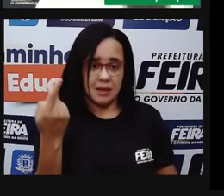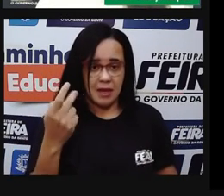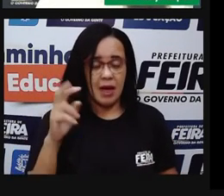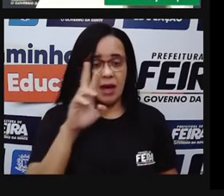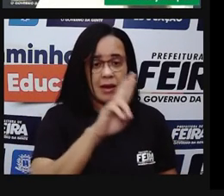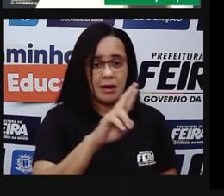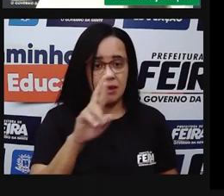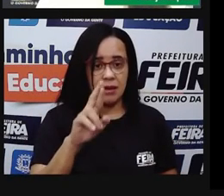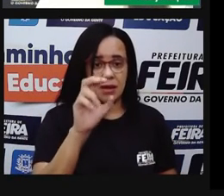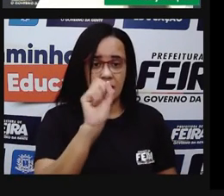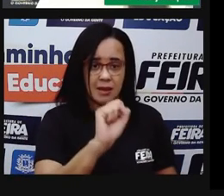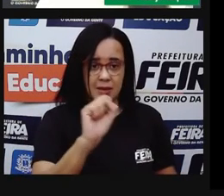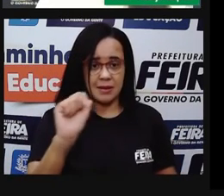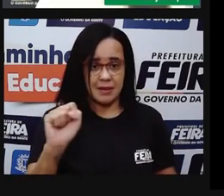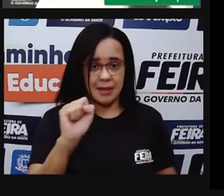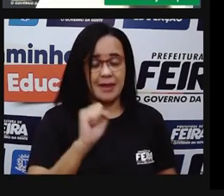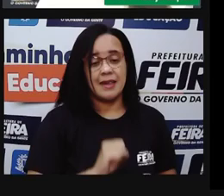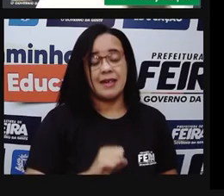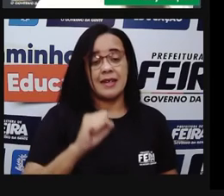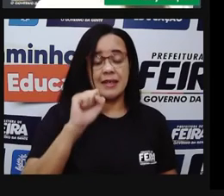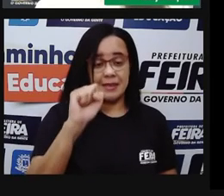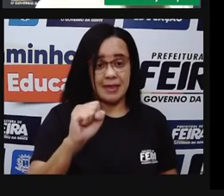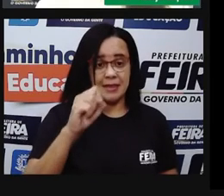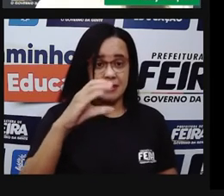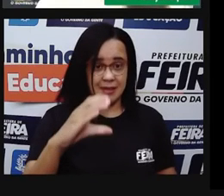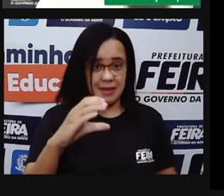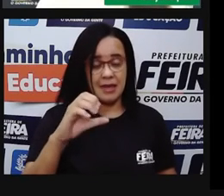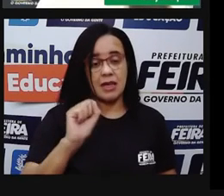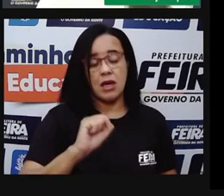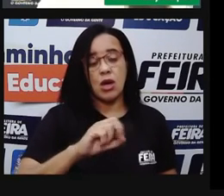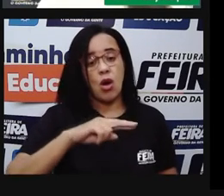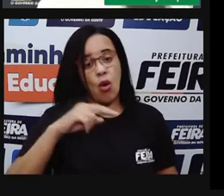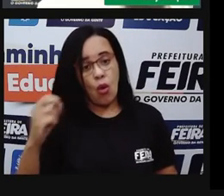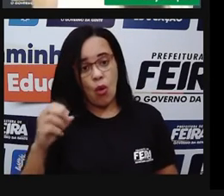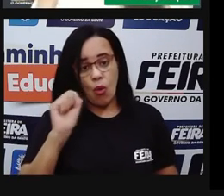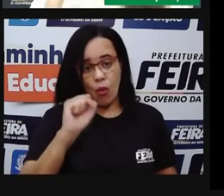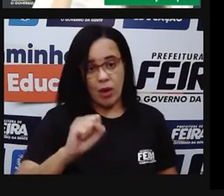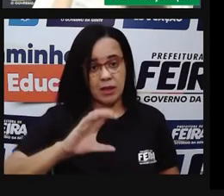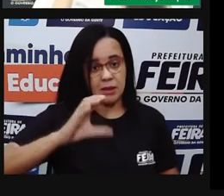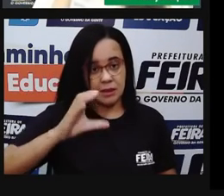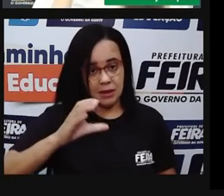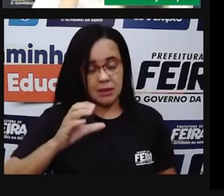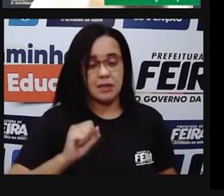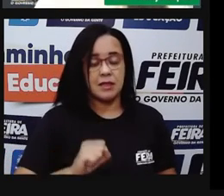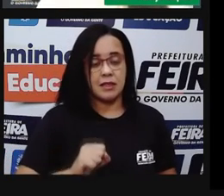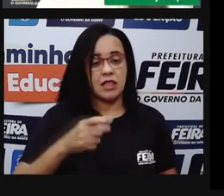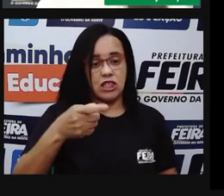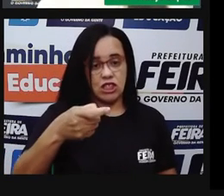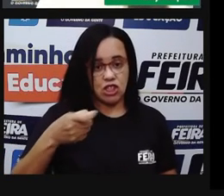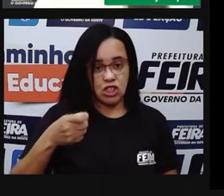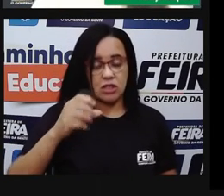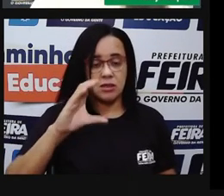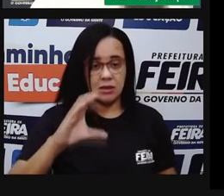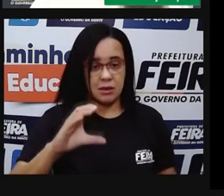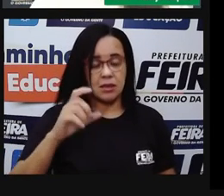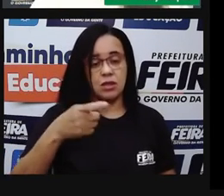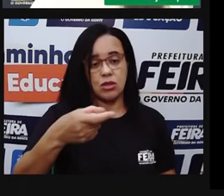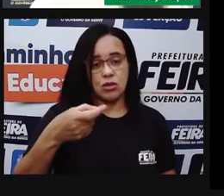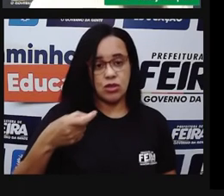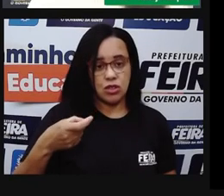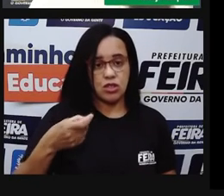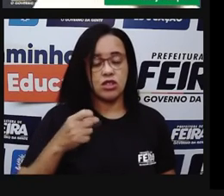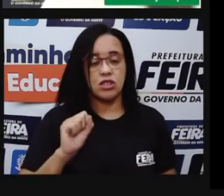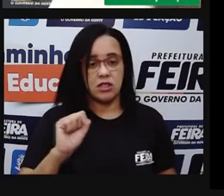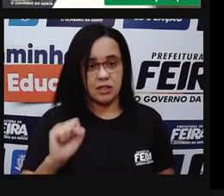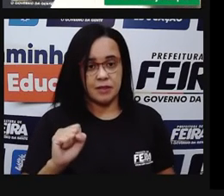CICI, CIC, CIC, cedilha, XC e XI. São